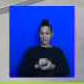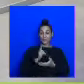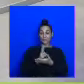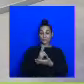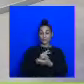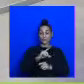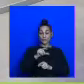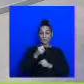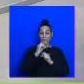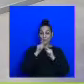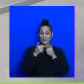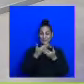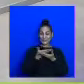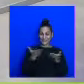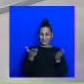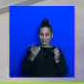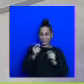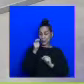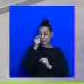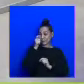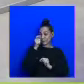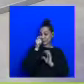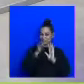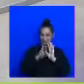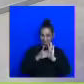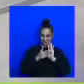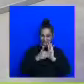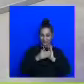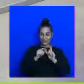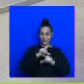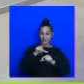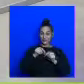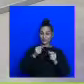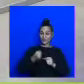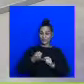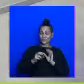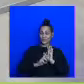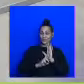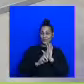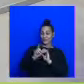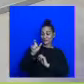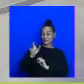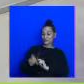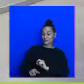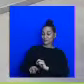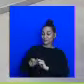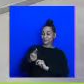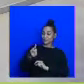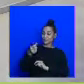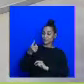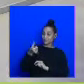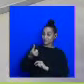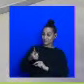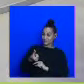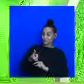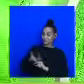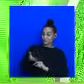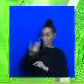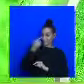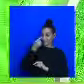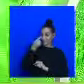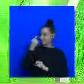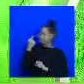Vamos seguir sorteando. Boa sorte para você. Fique de olho na sua aposta. Sorteio do número correspondente à coluna número 6.